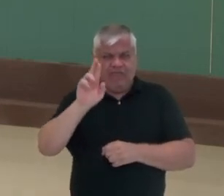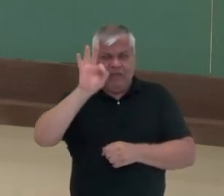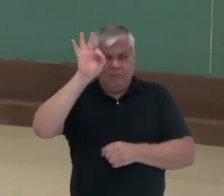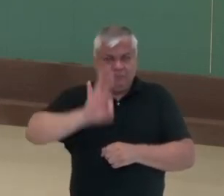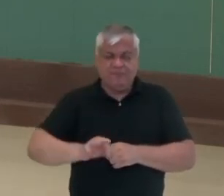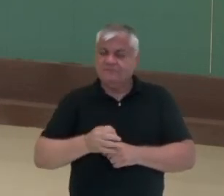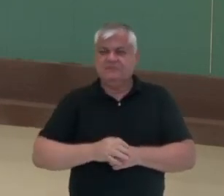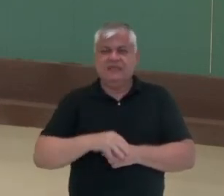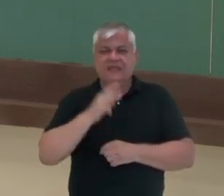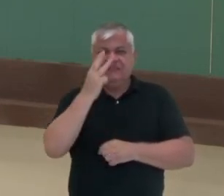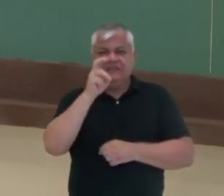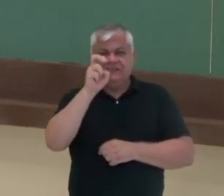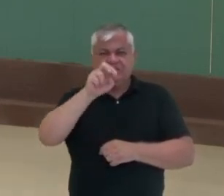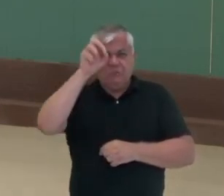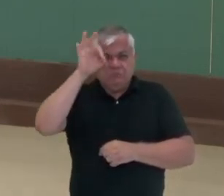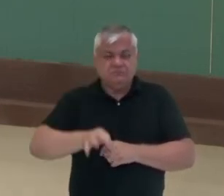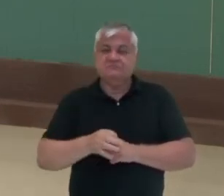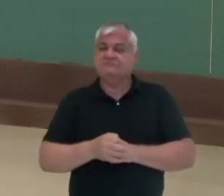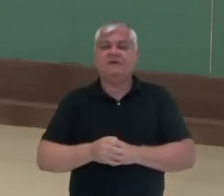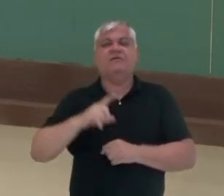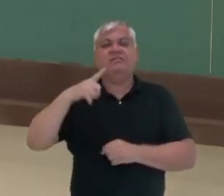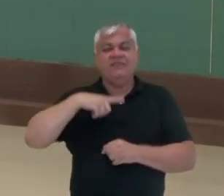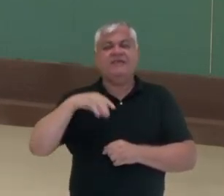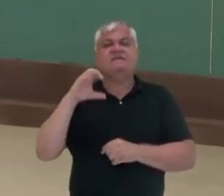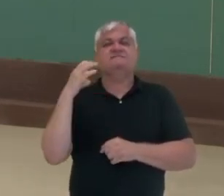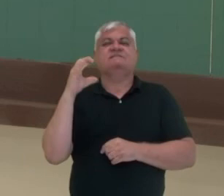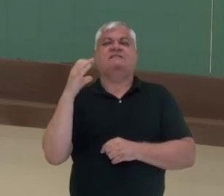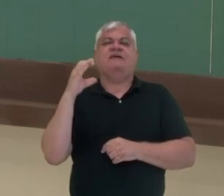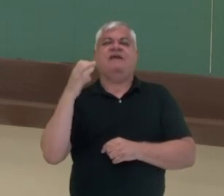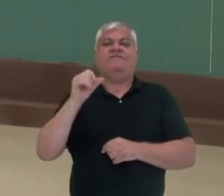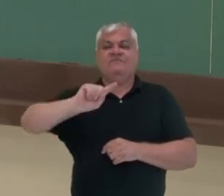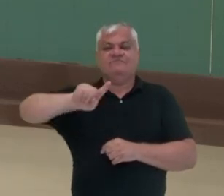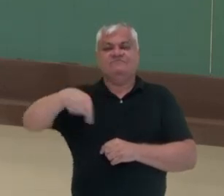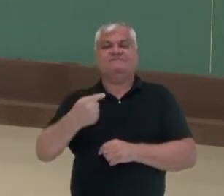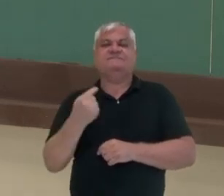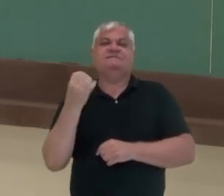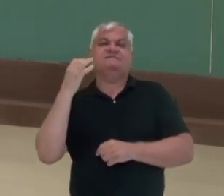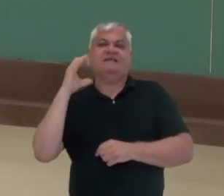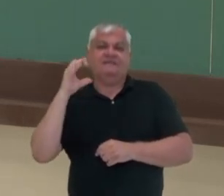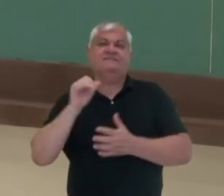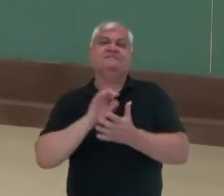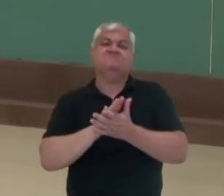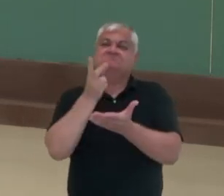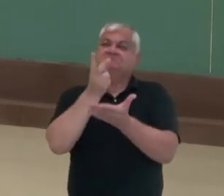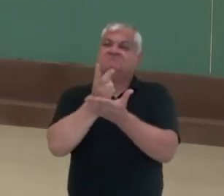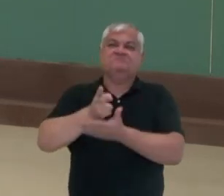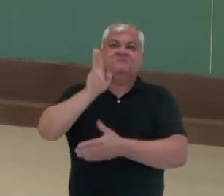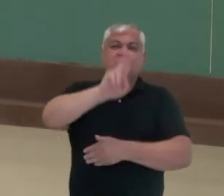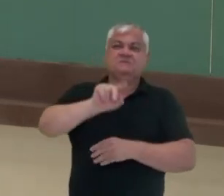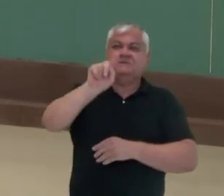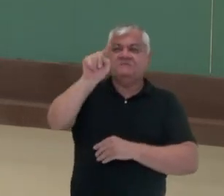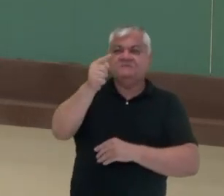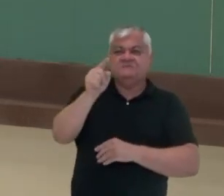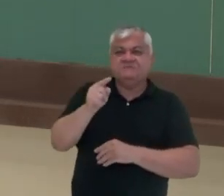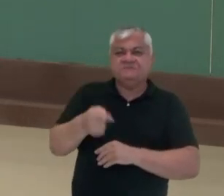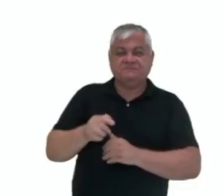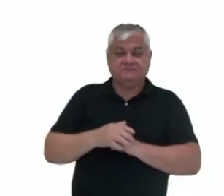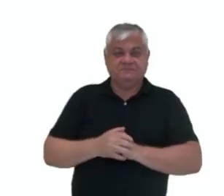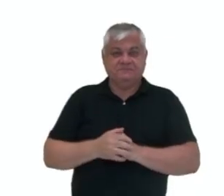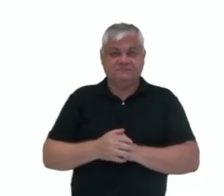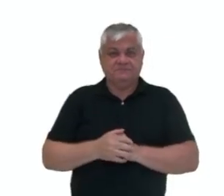exatos, R$35 exatos. Nós usamos muito vírgula. E essa constante Não precisa ser sempre uma